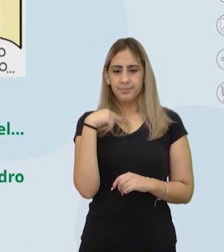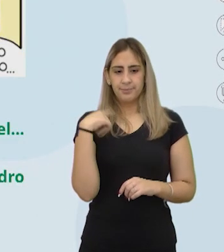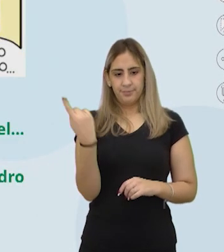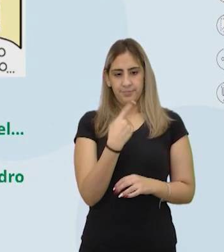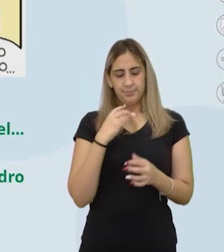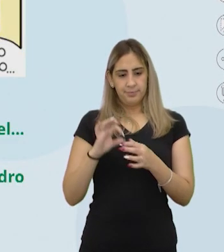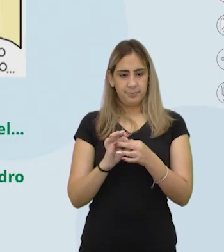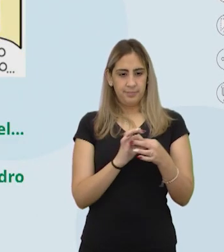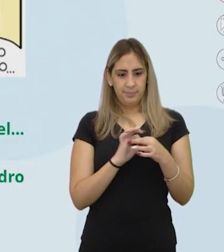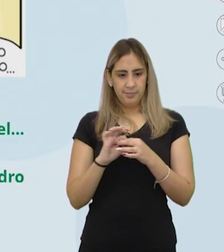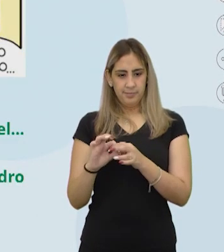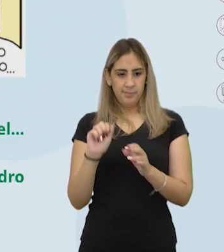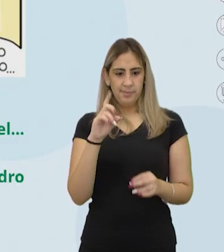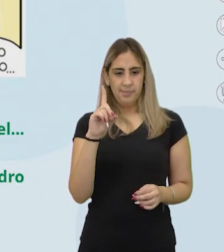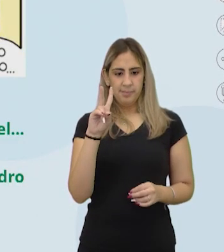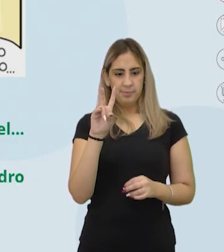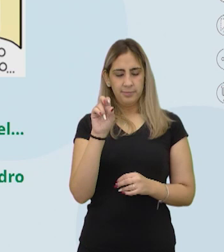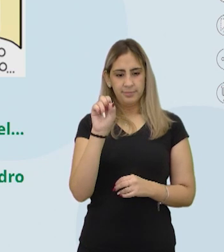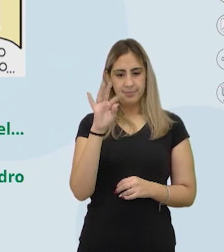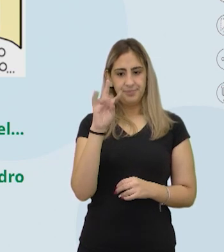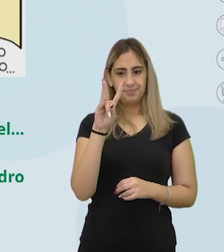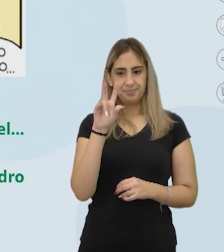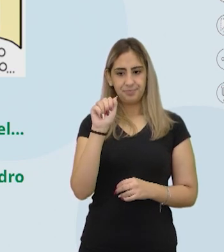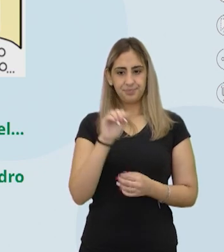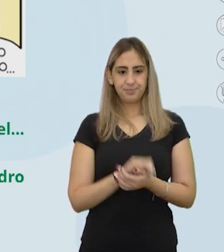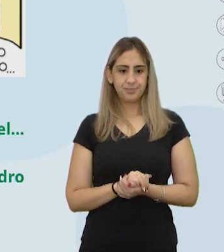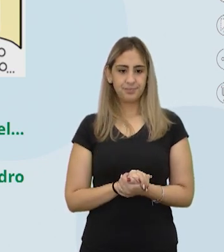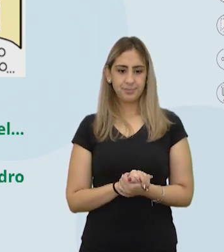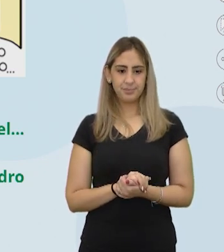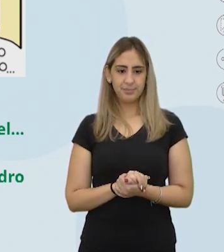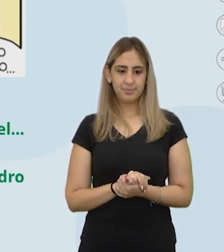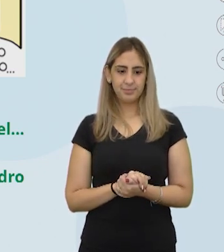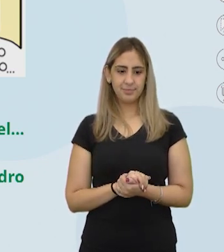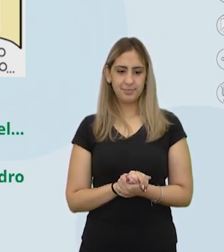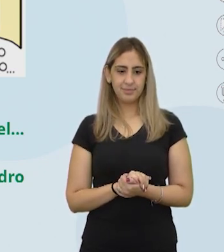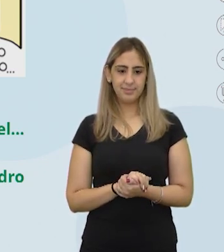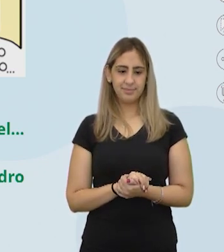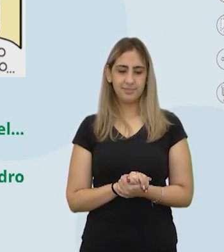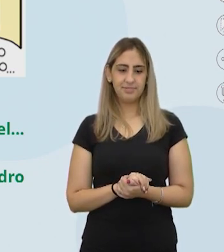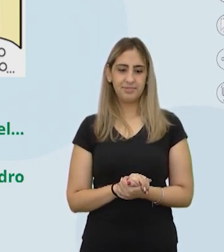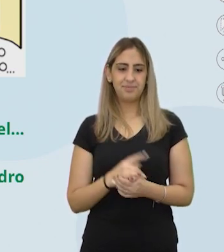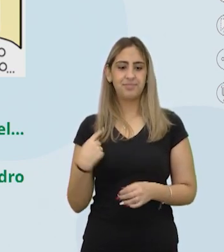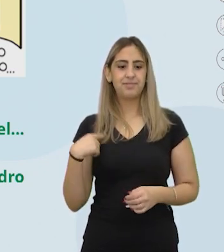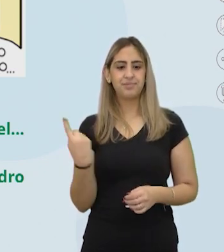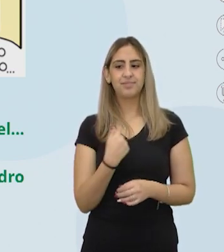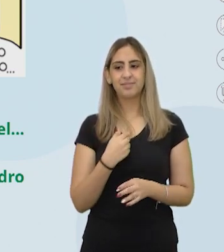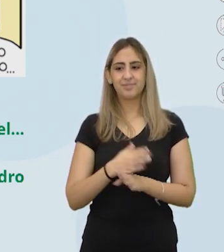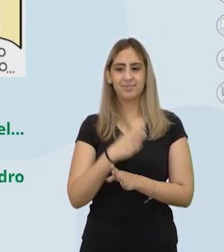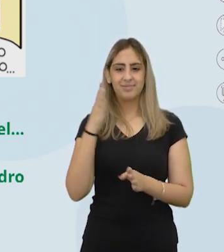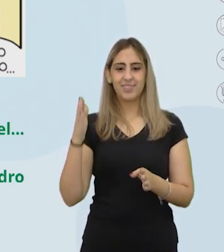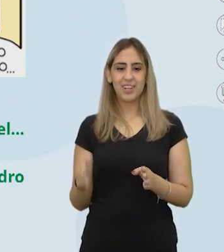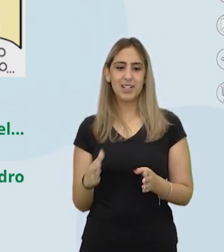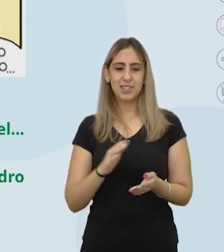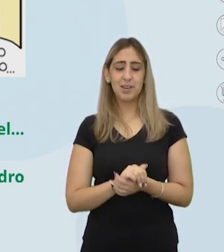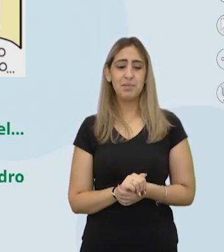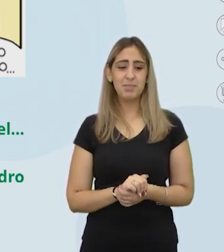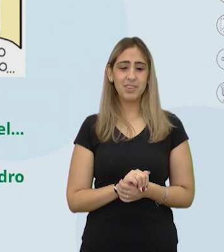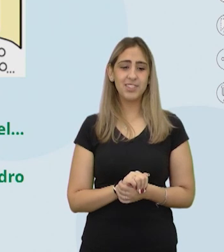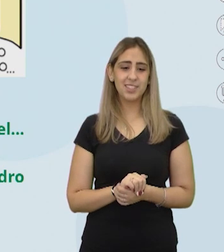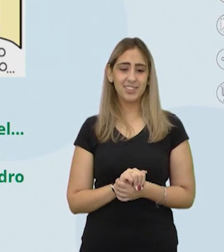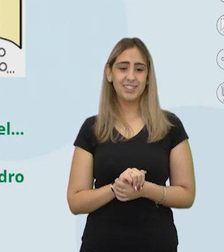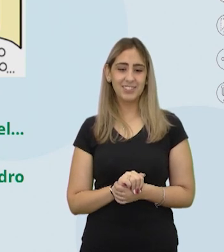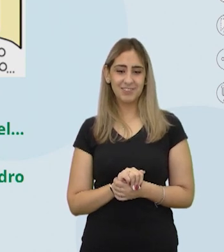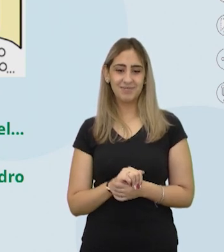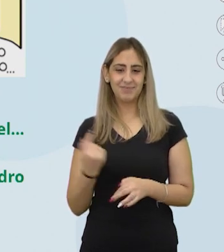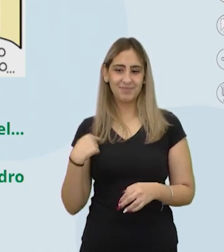Porque somos insetos e estamos em lados opostos de um vidro aberto, explicativa. E estamos em lados opostos de um vidro aberto, que eu esqueci também, ó,